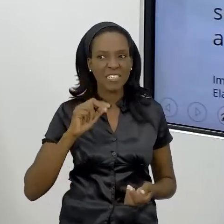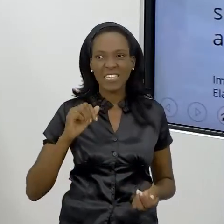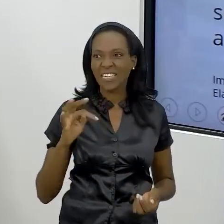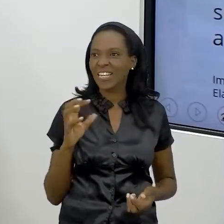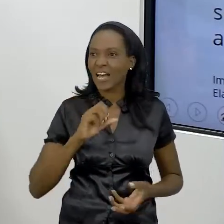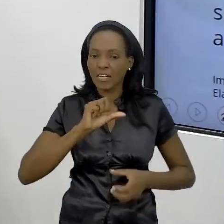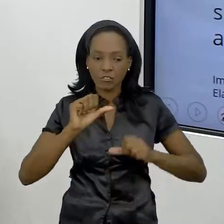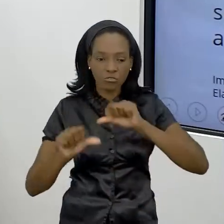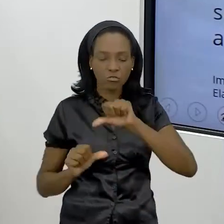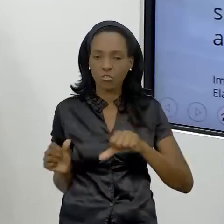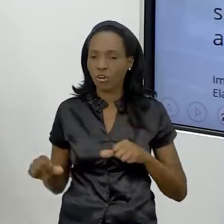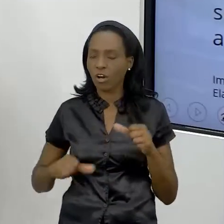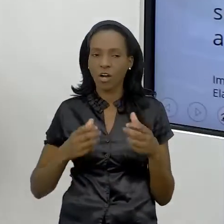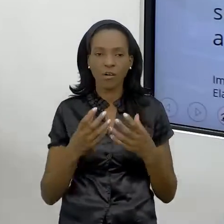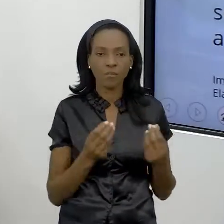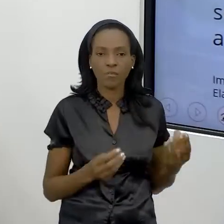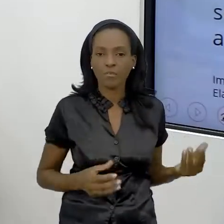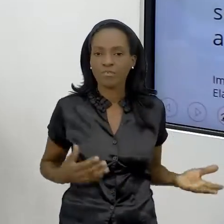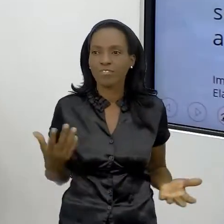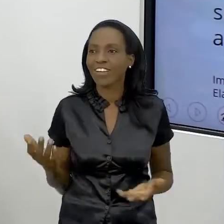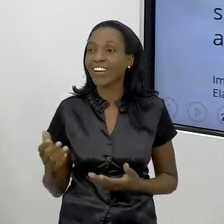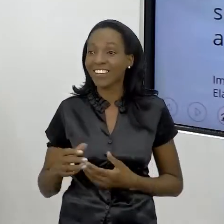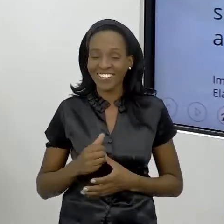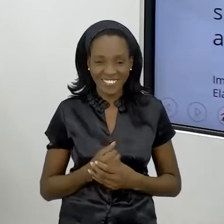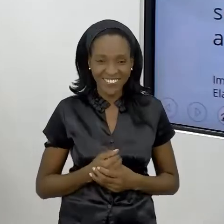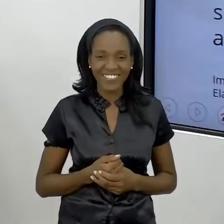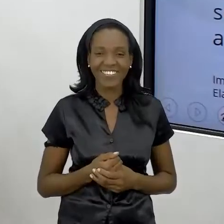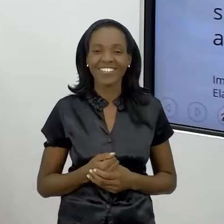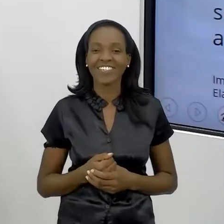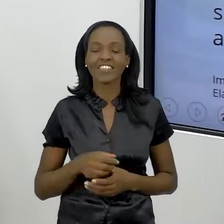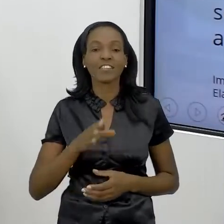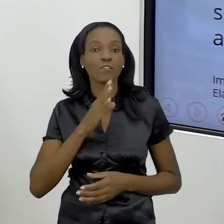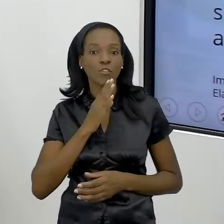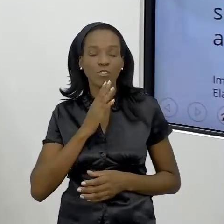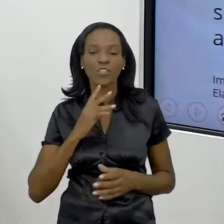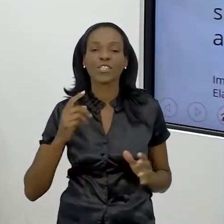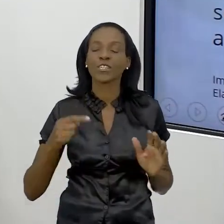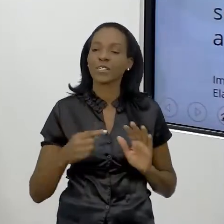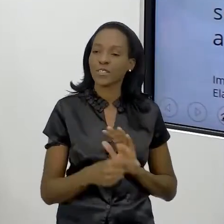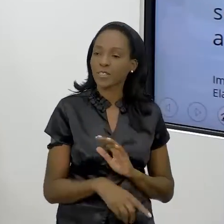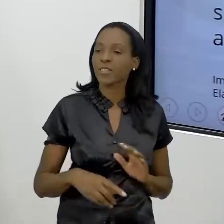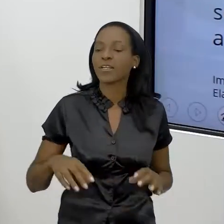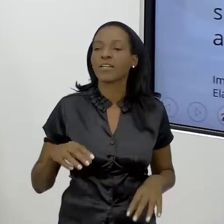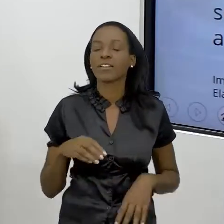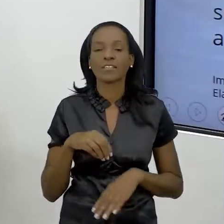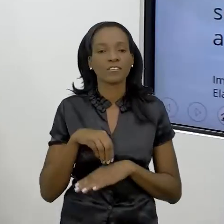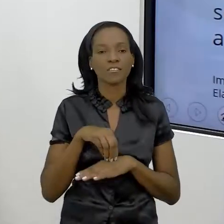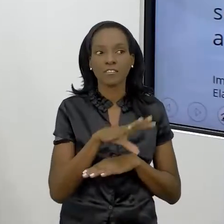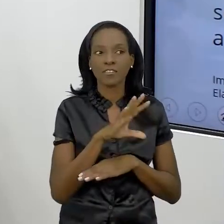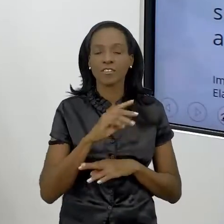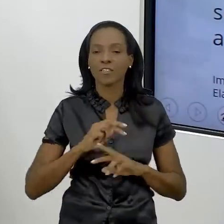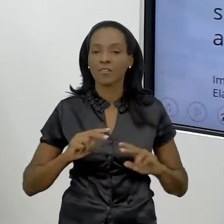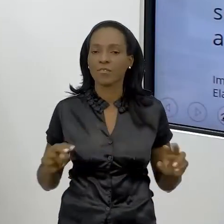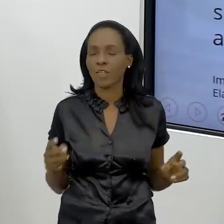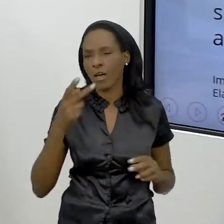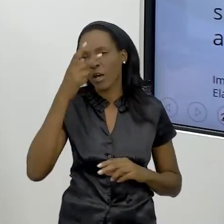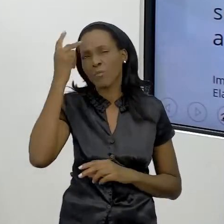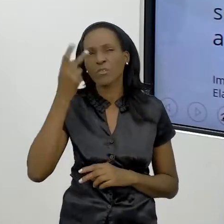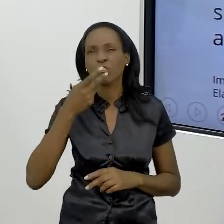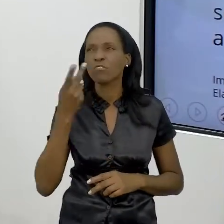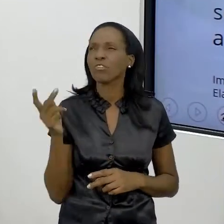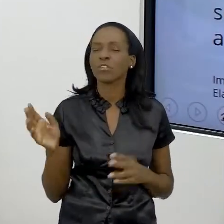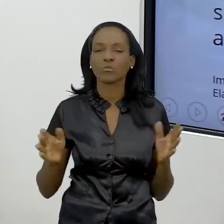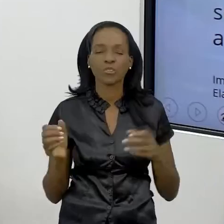permite com que a gente, além de transmitir esse conhecimento, né, então algo que alguém falou há 500